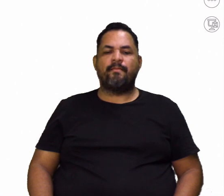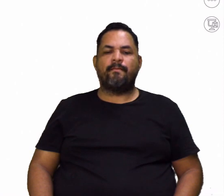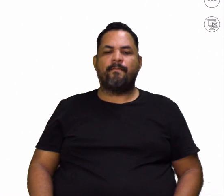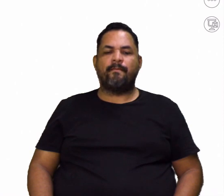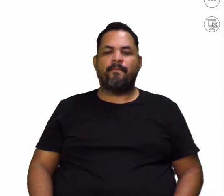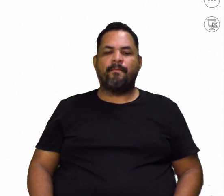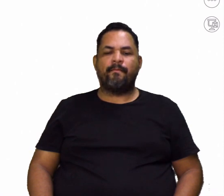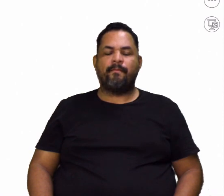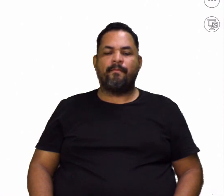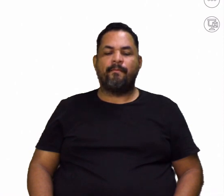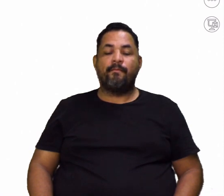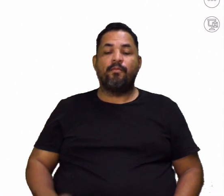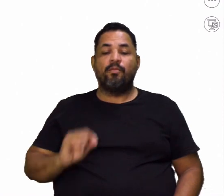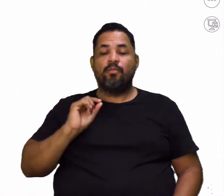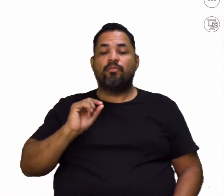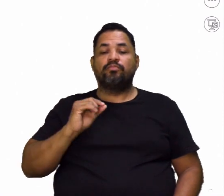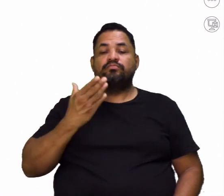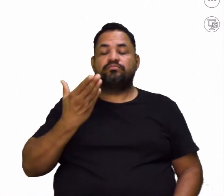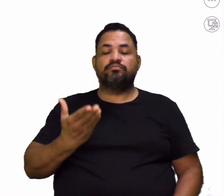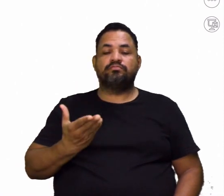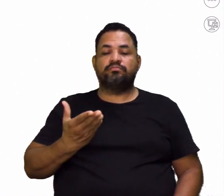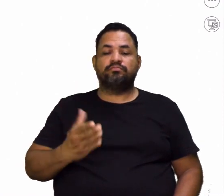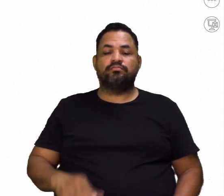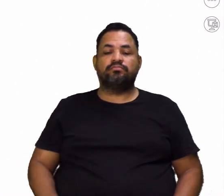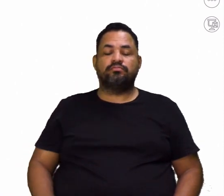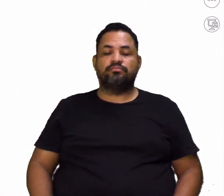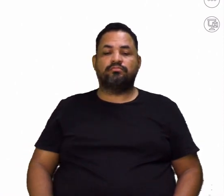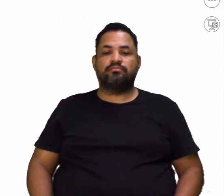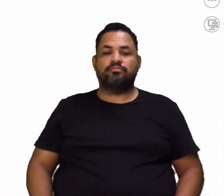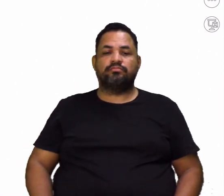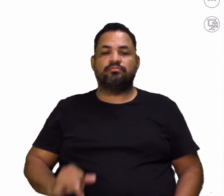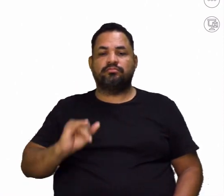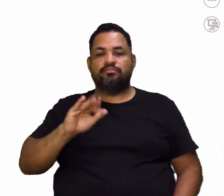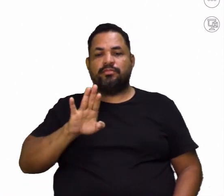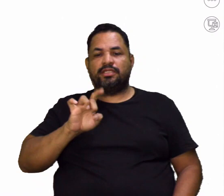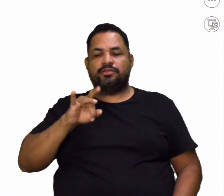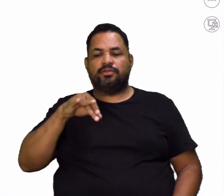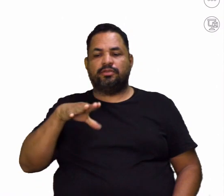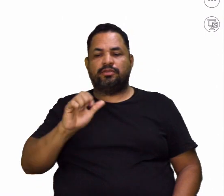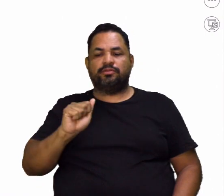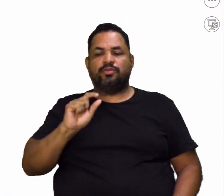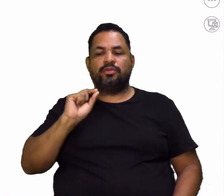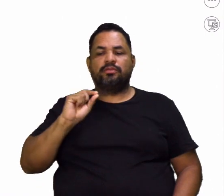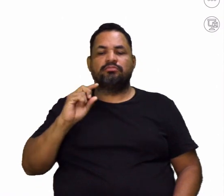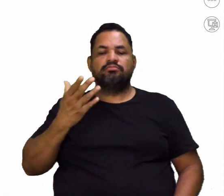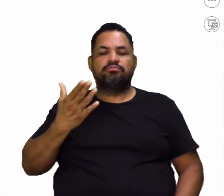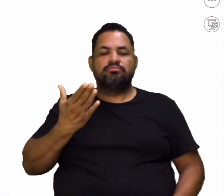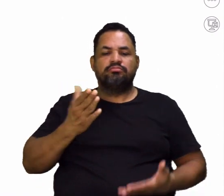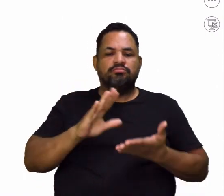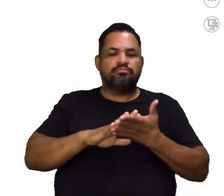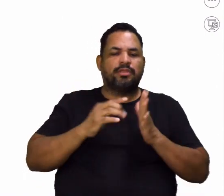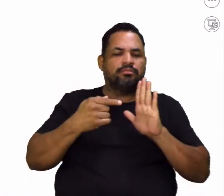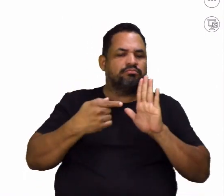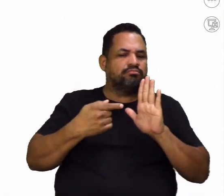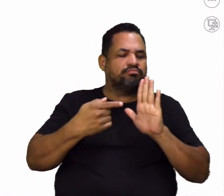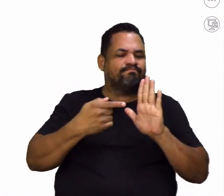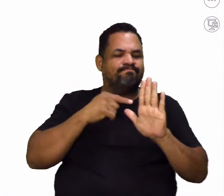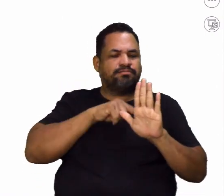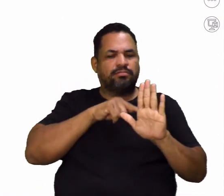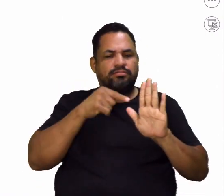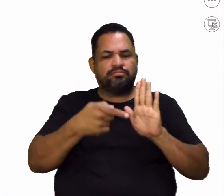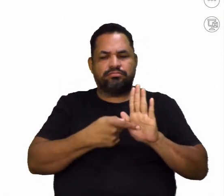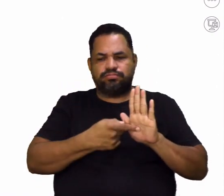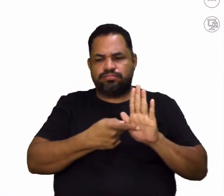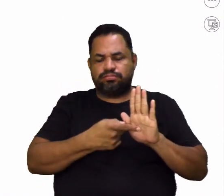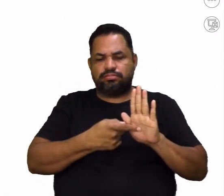vamos lá que que tem essa questão do do Impressionismo né o reflexo subjetivos tá